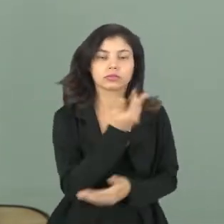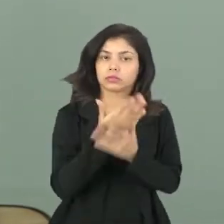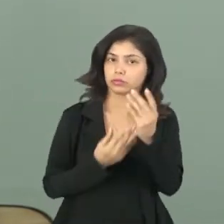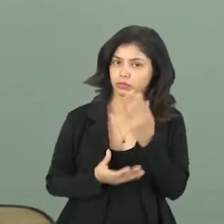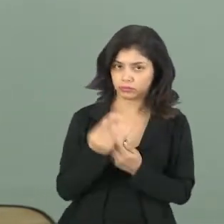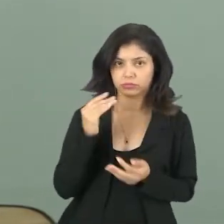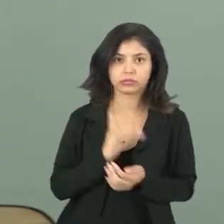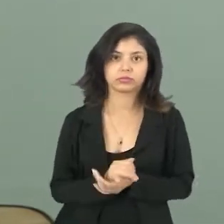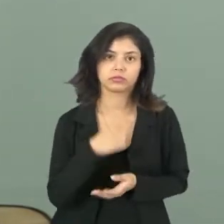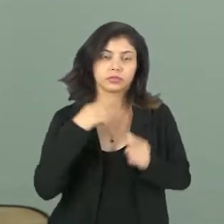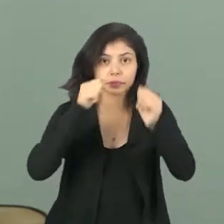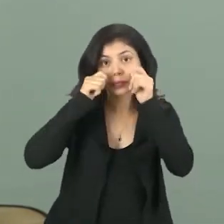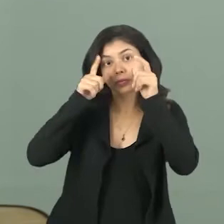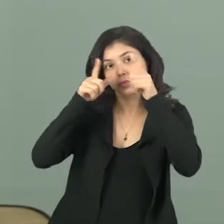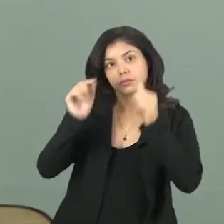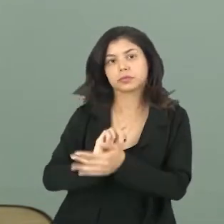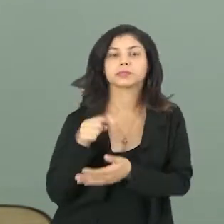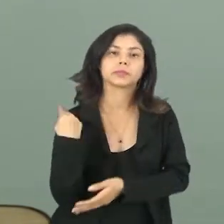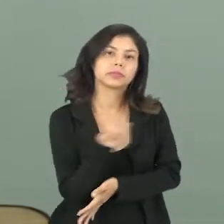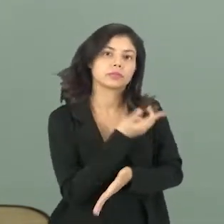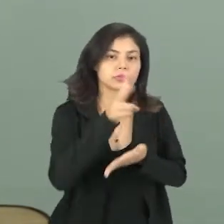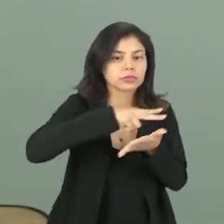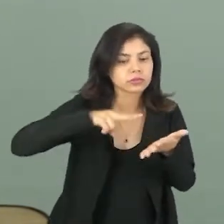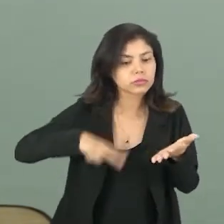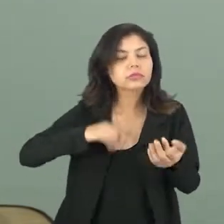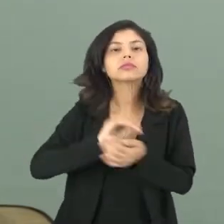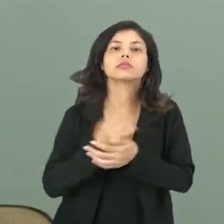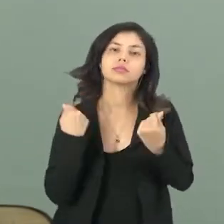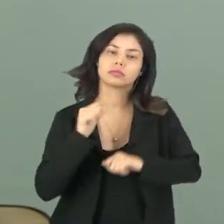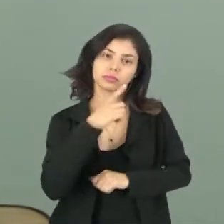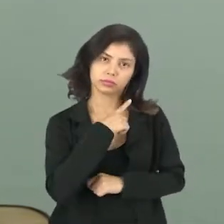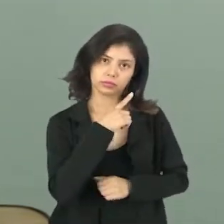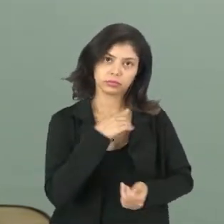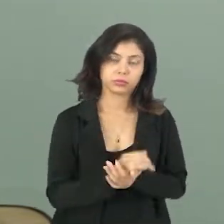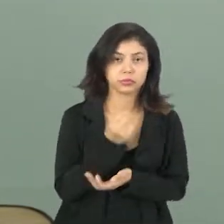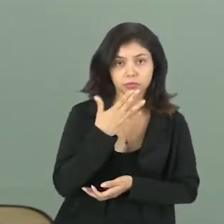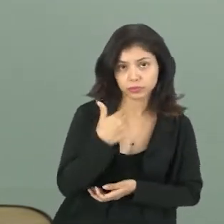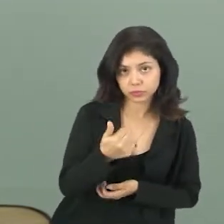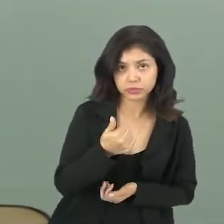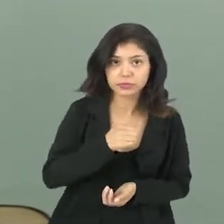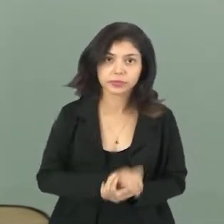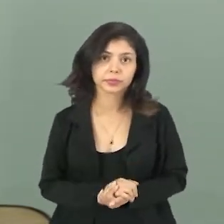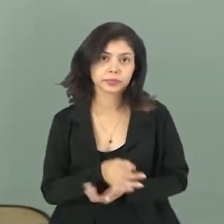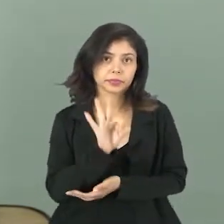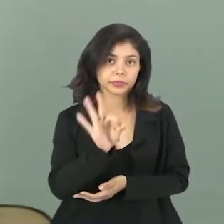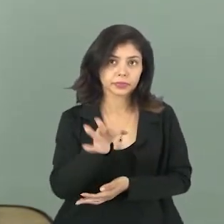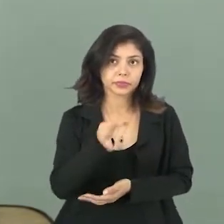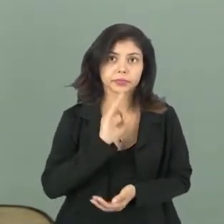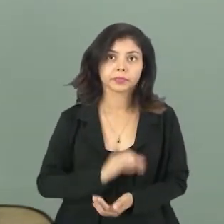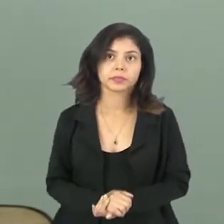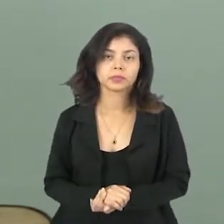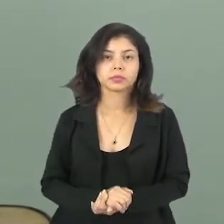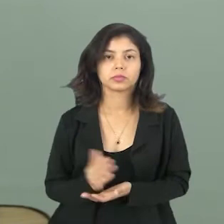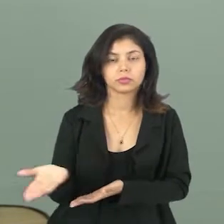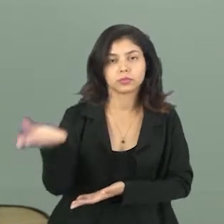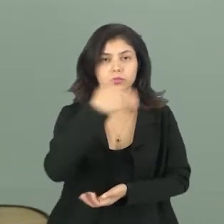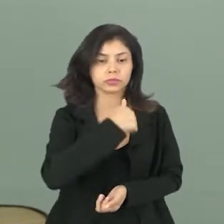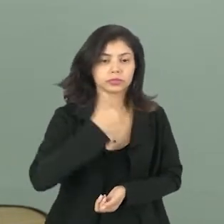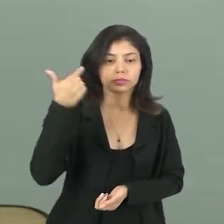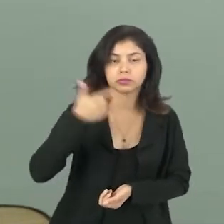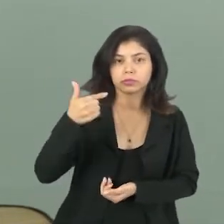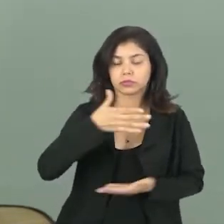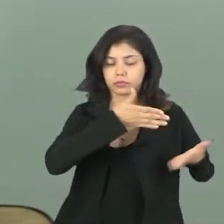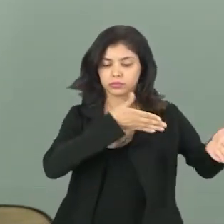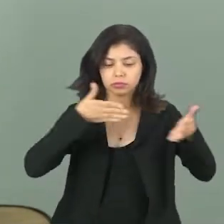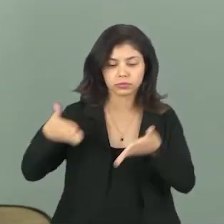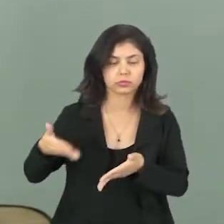nós estejamos atentos a toda a leitura que Iremos realizar tudo bem certo então vamos para